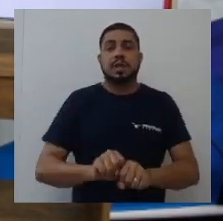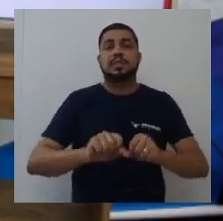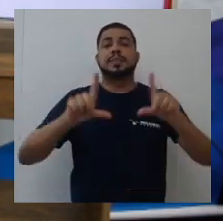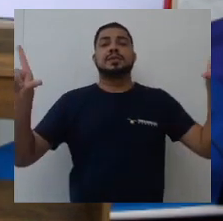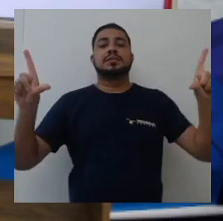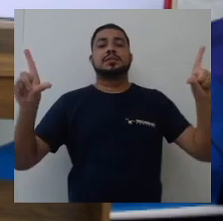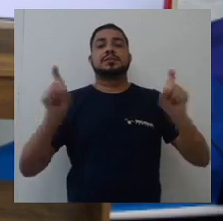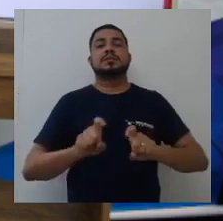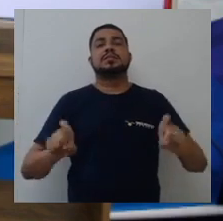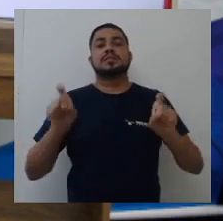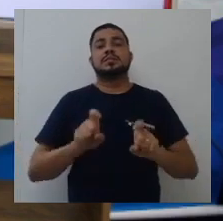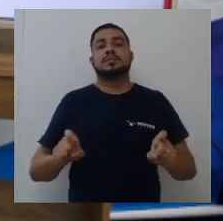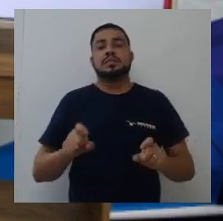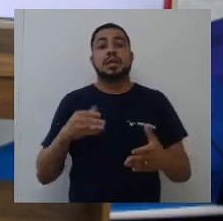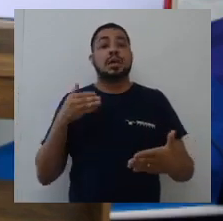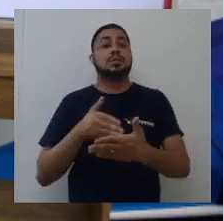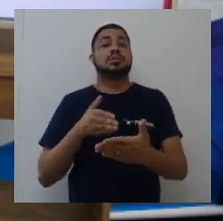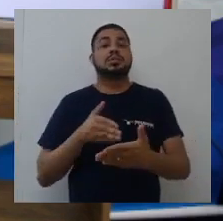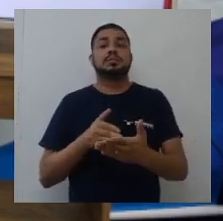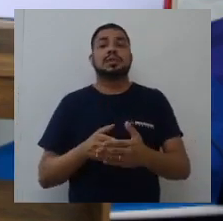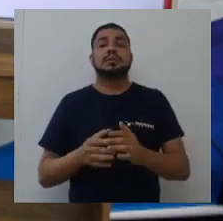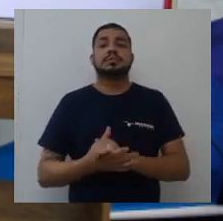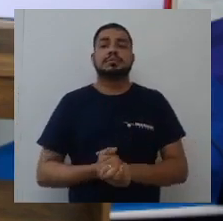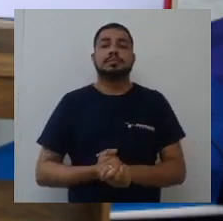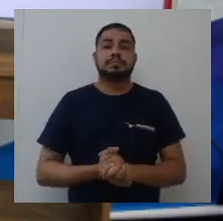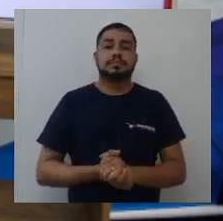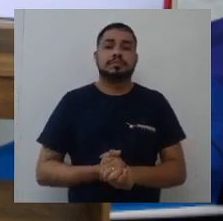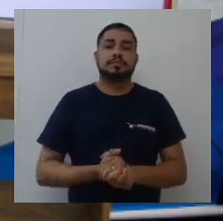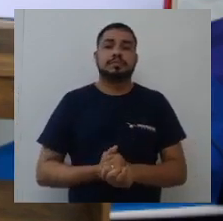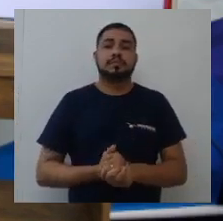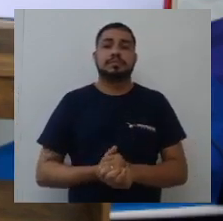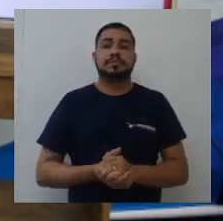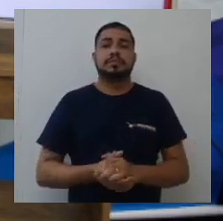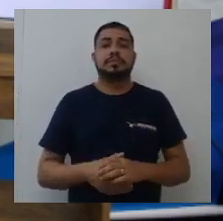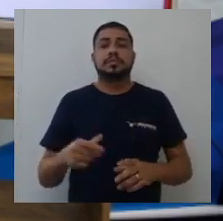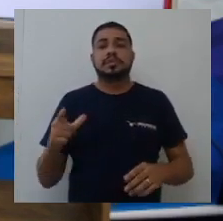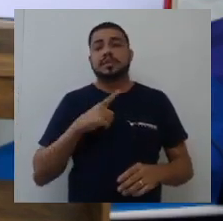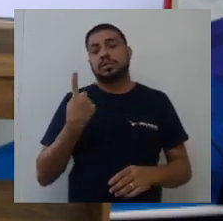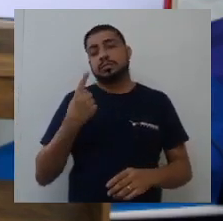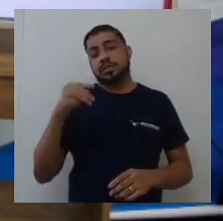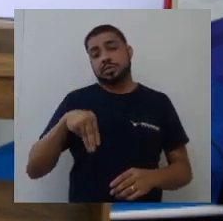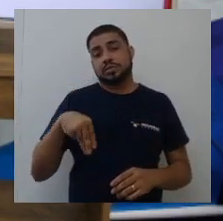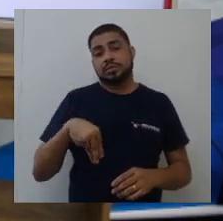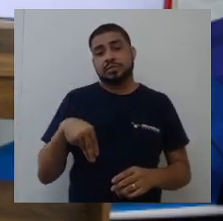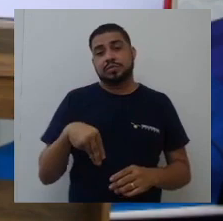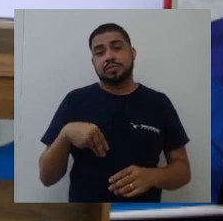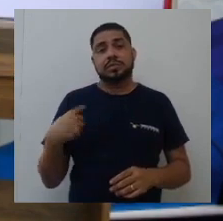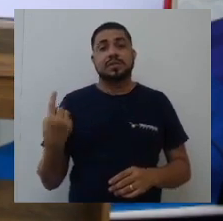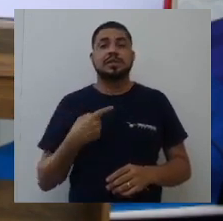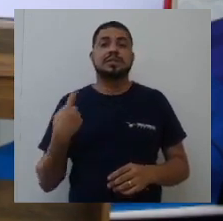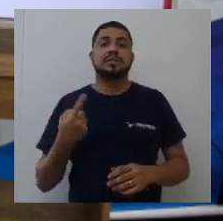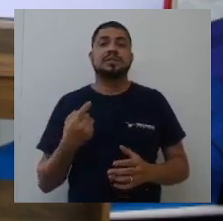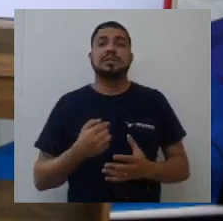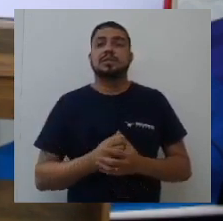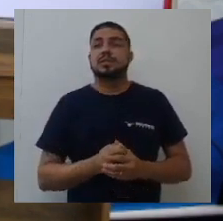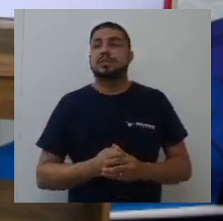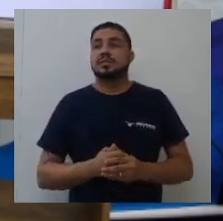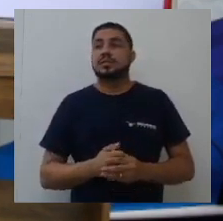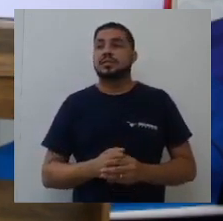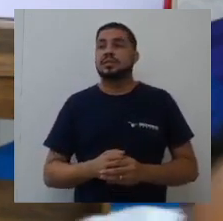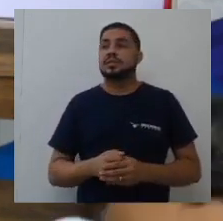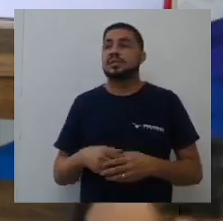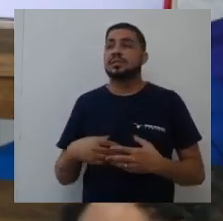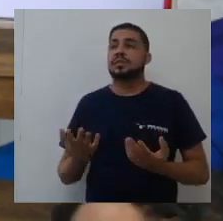computador. A última tela do computador. E eu tenho 1 minuto para a gente... Fala, Manuel,